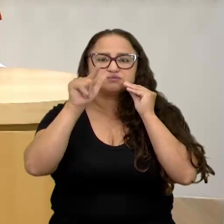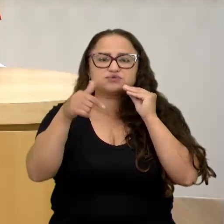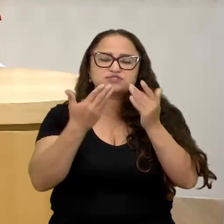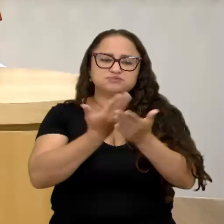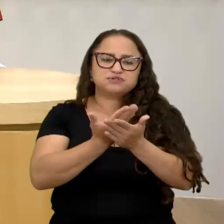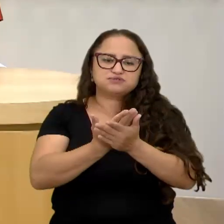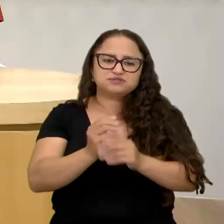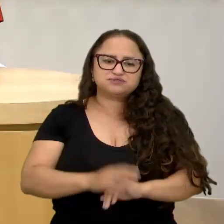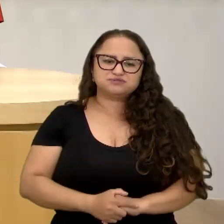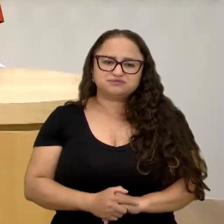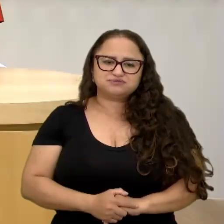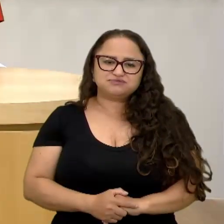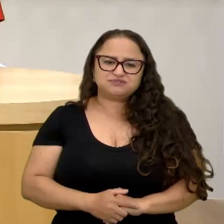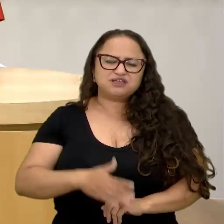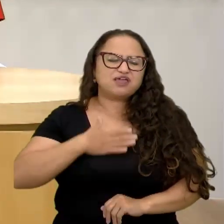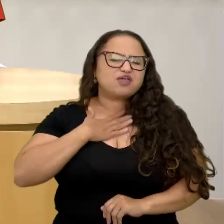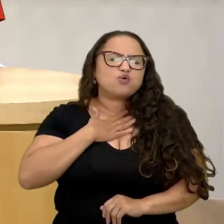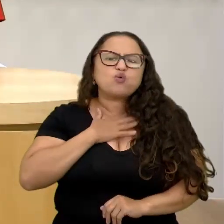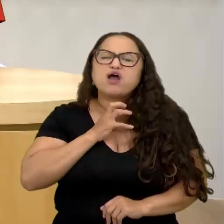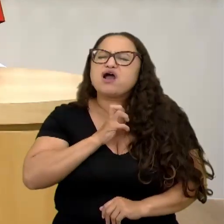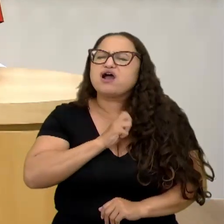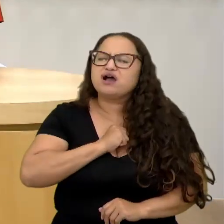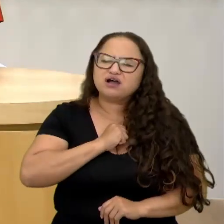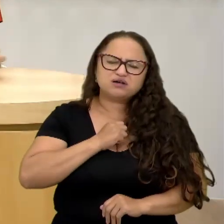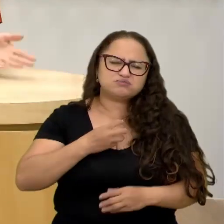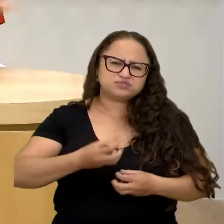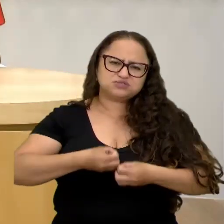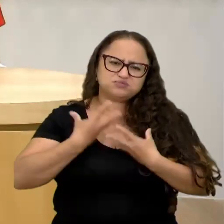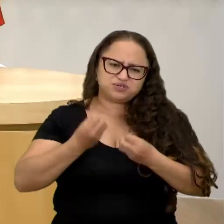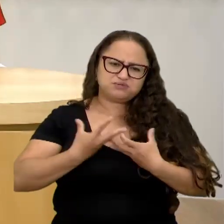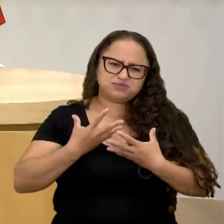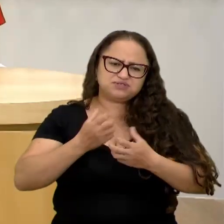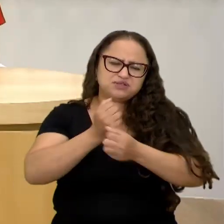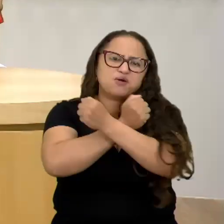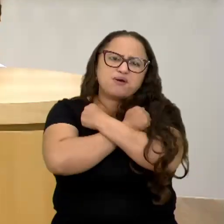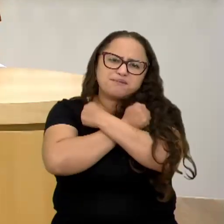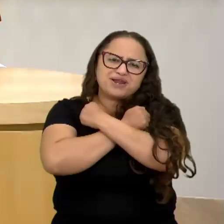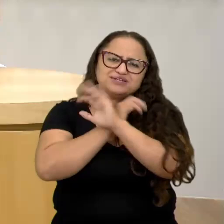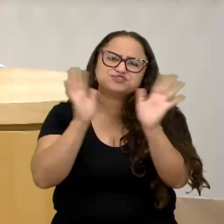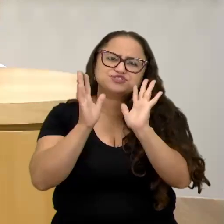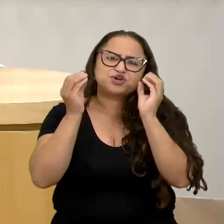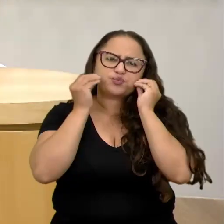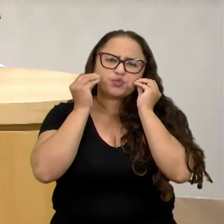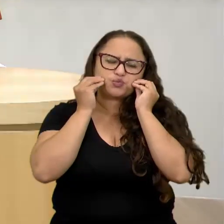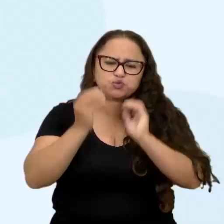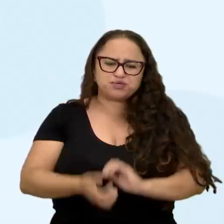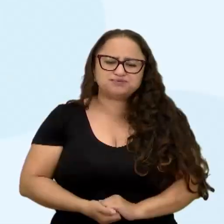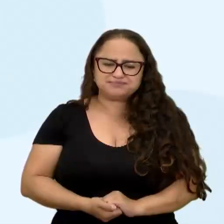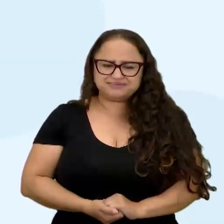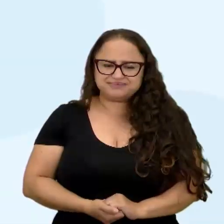próxima aula. Só para constar, eu adoro esse poema, adoro esse poeta. Um grande abraço para vocês todos. Tchau, até a próxima. Gente.